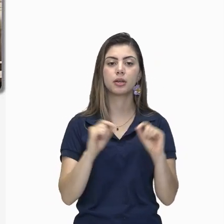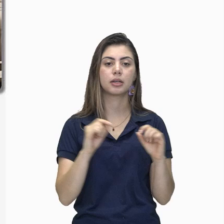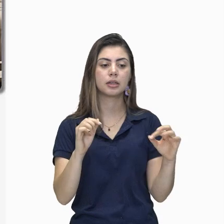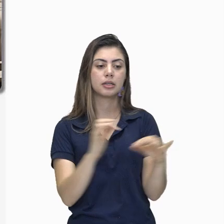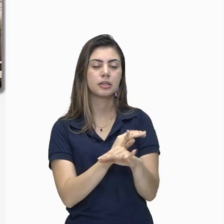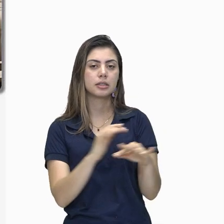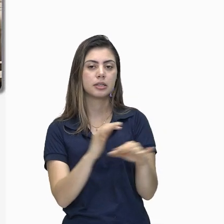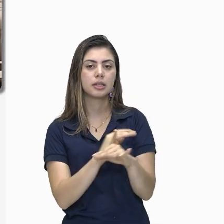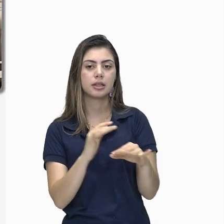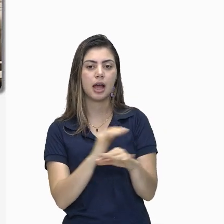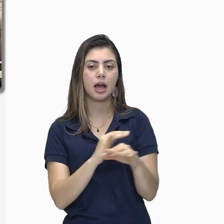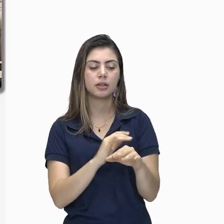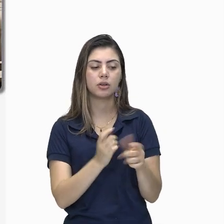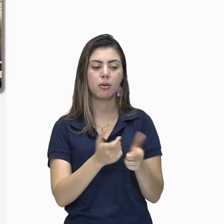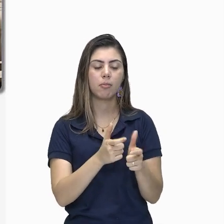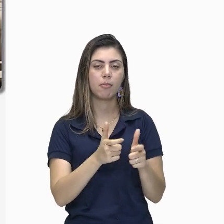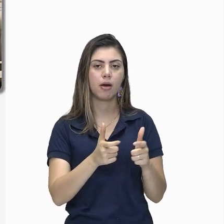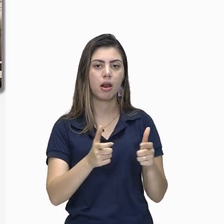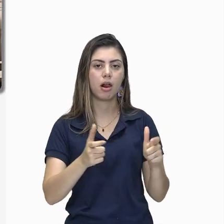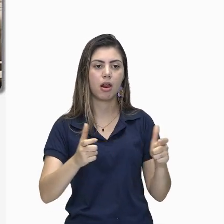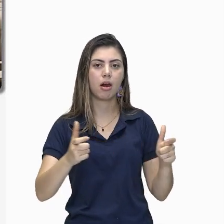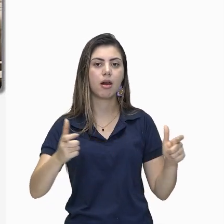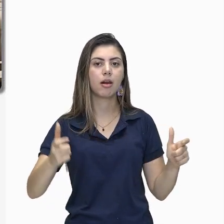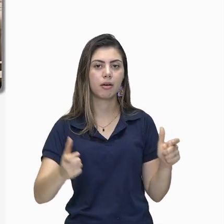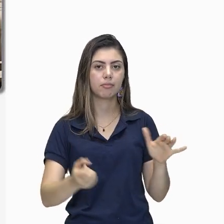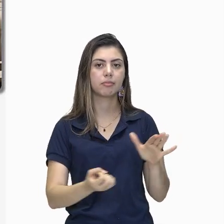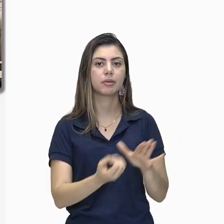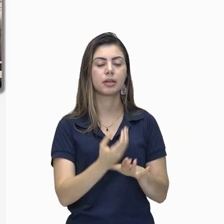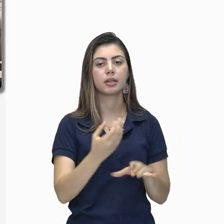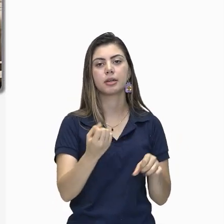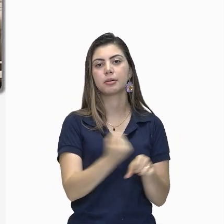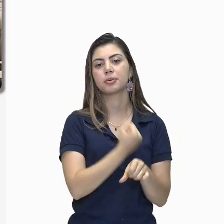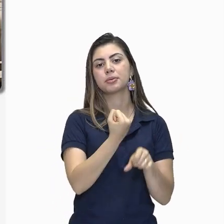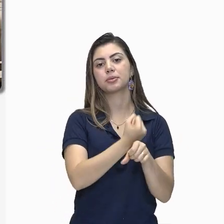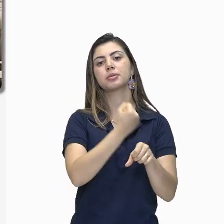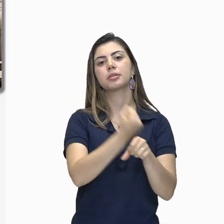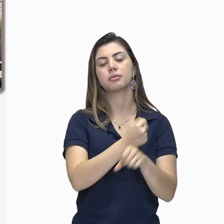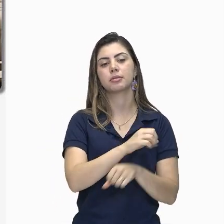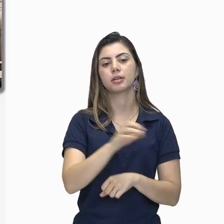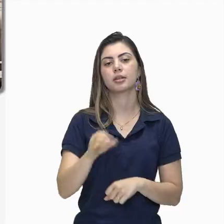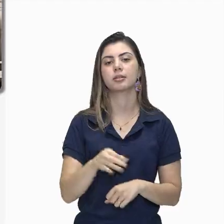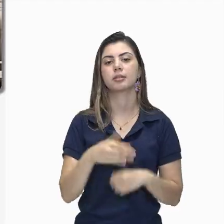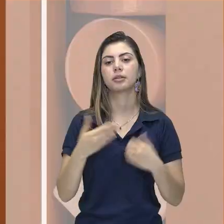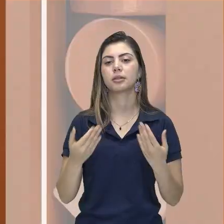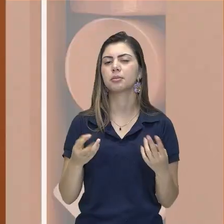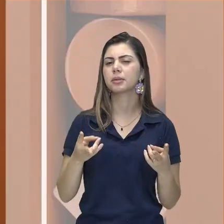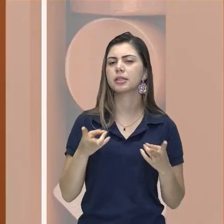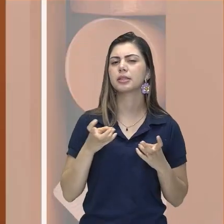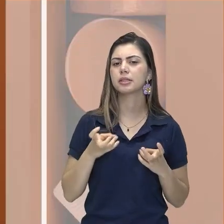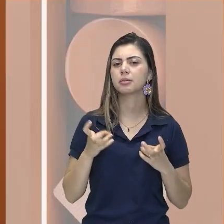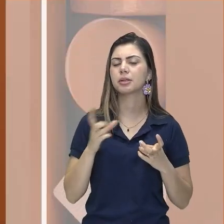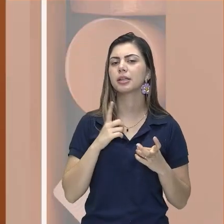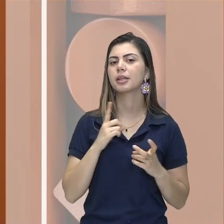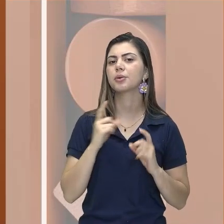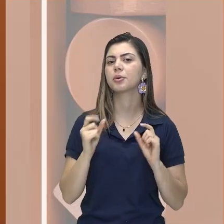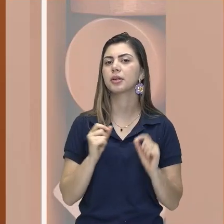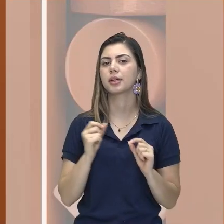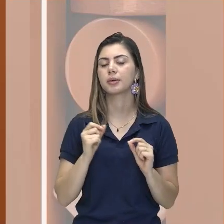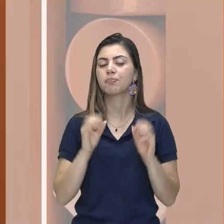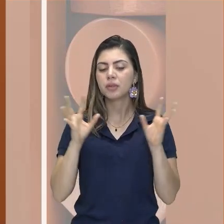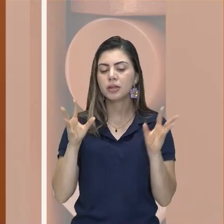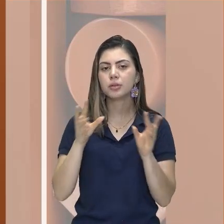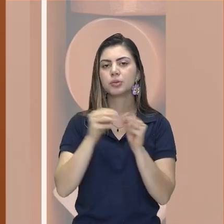Então, ela vai ali... A urbanização, ela envolve a